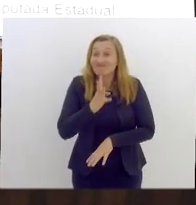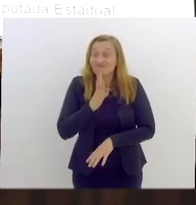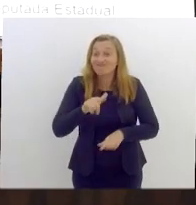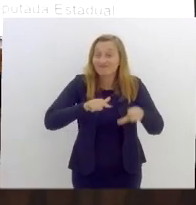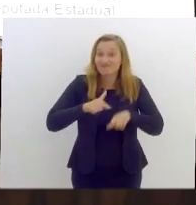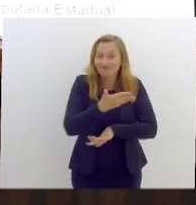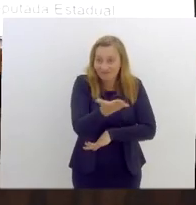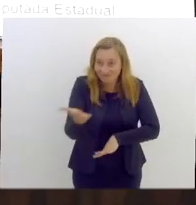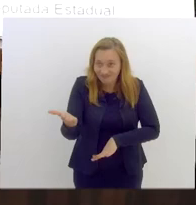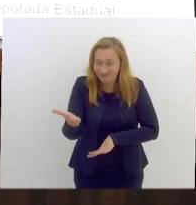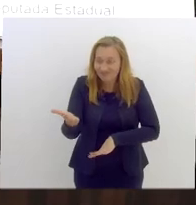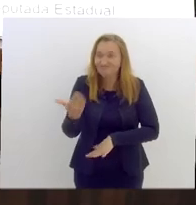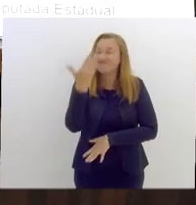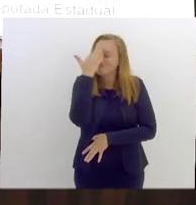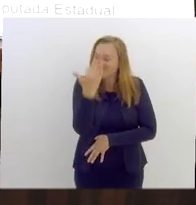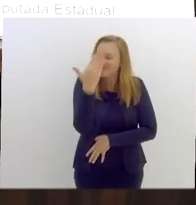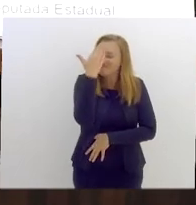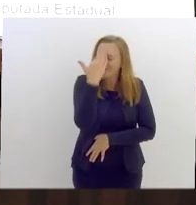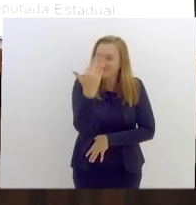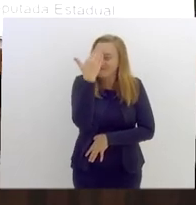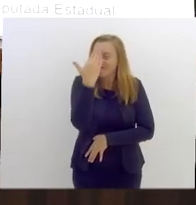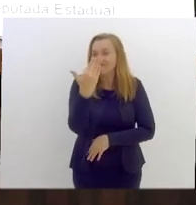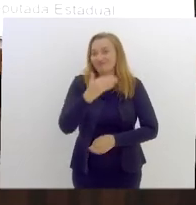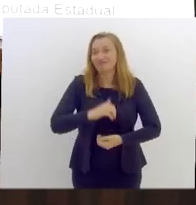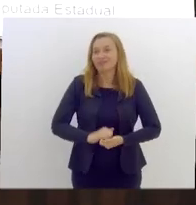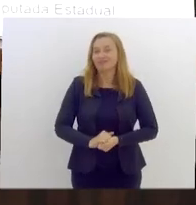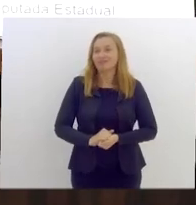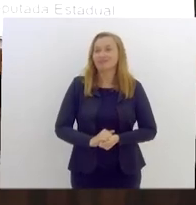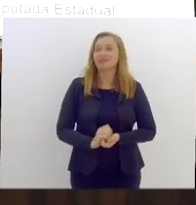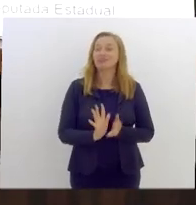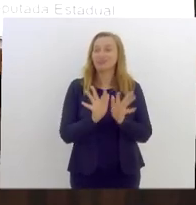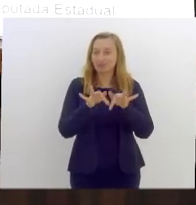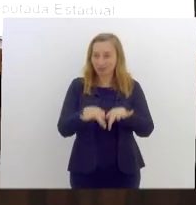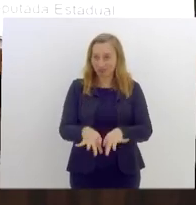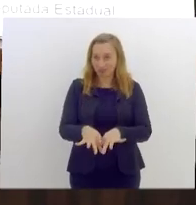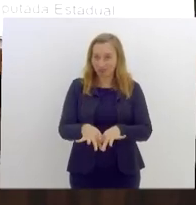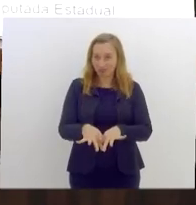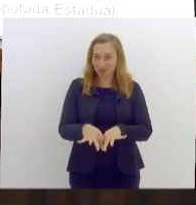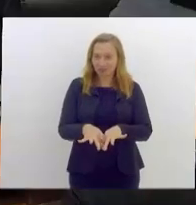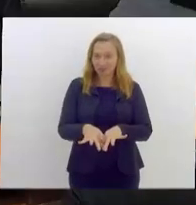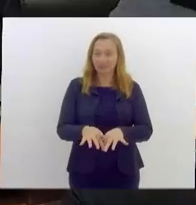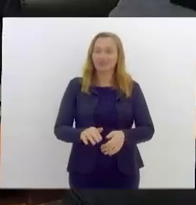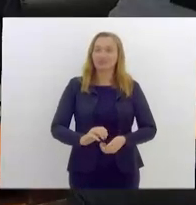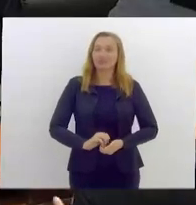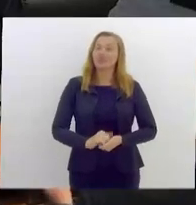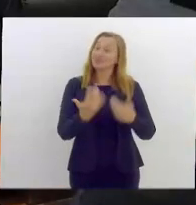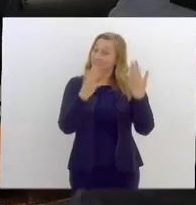de todos vocês. Muito, muito, muito obrigado. E declaro encerrada essa sessão.